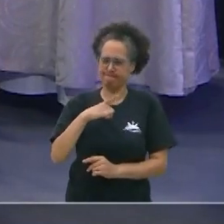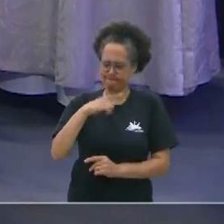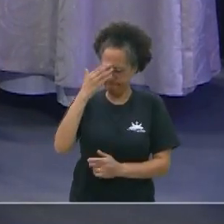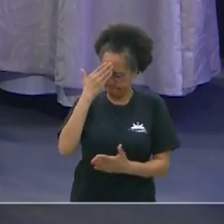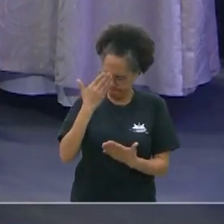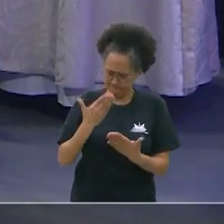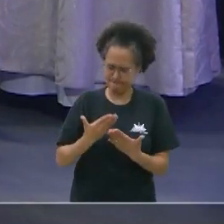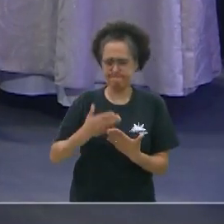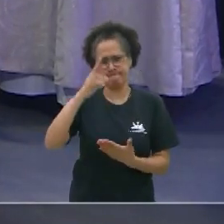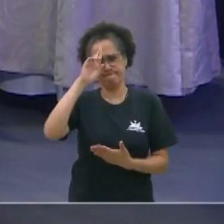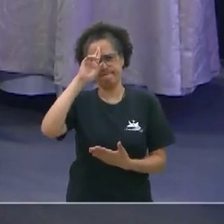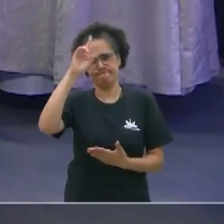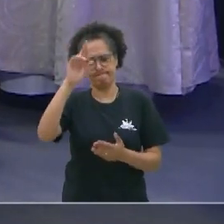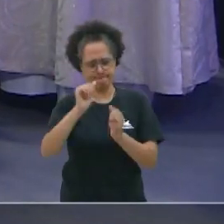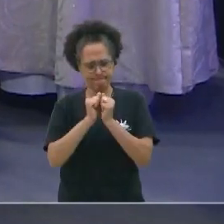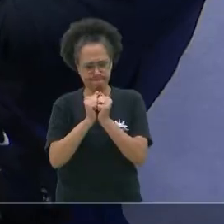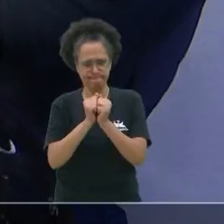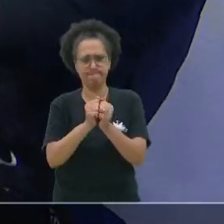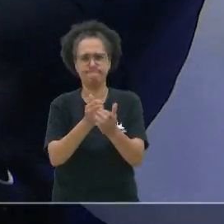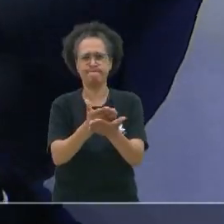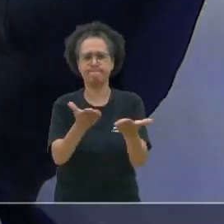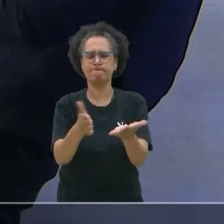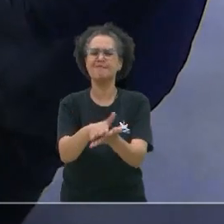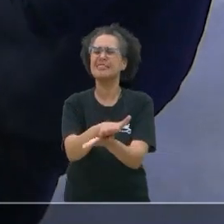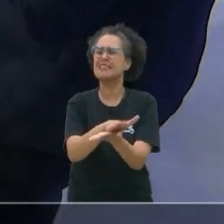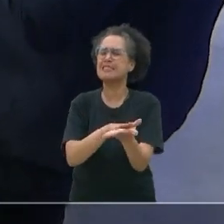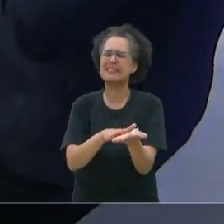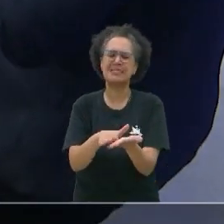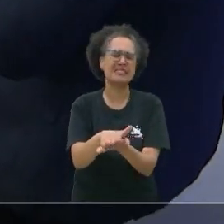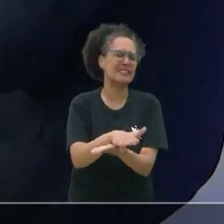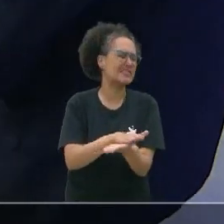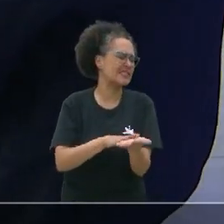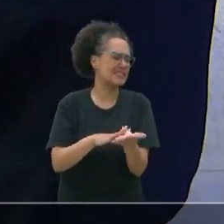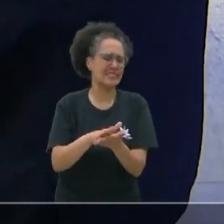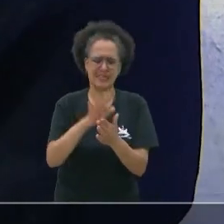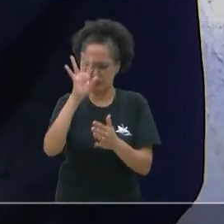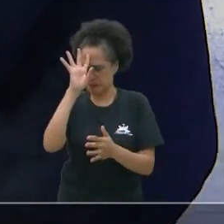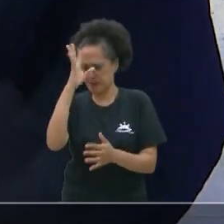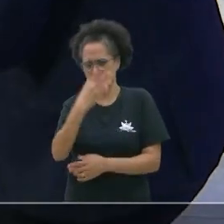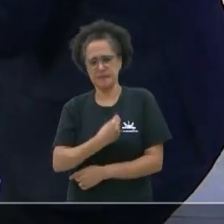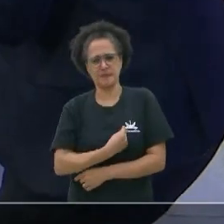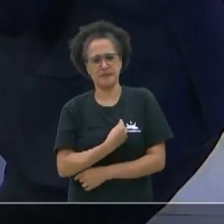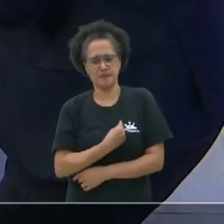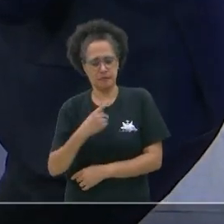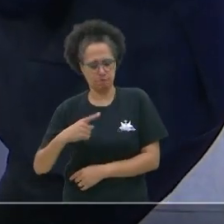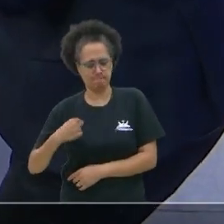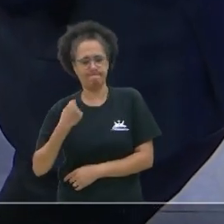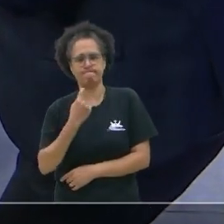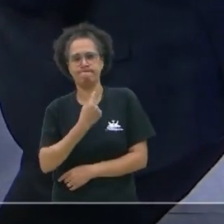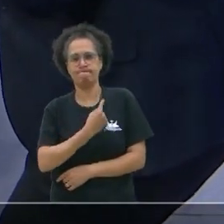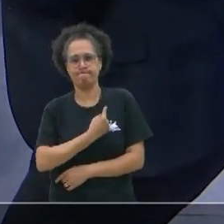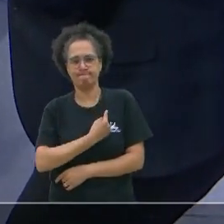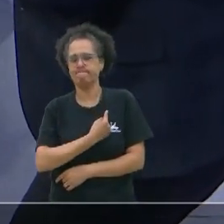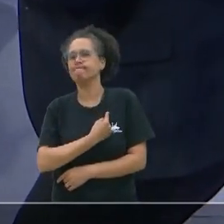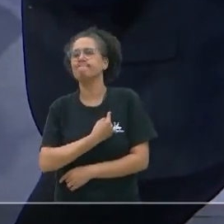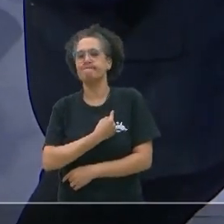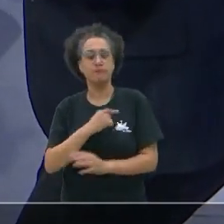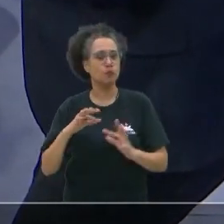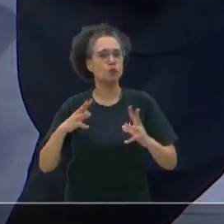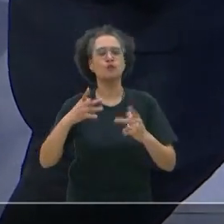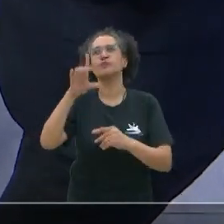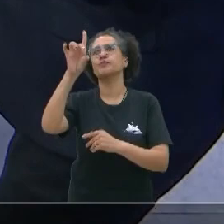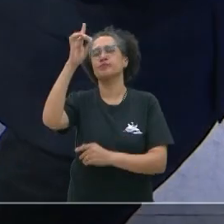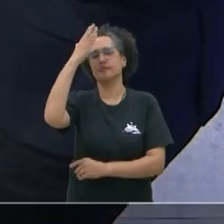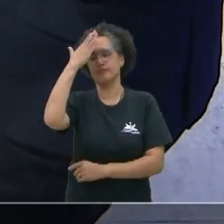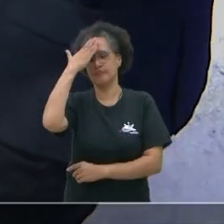o Senhor é contigo. Nada, nada que acontece na nossa vida não passa pela mão de Deus.